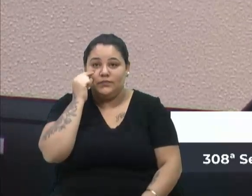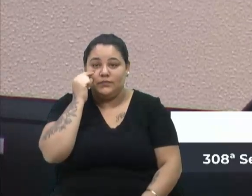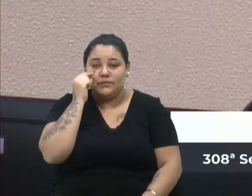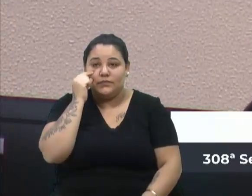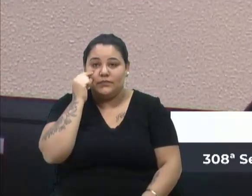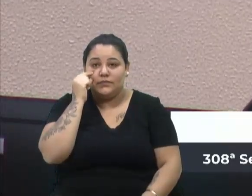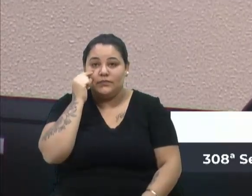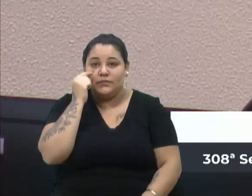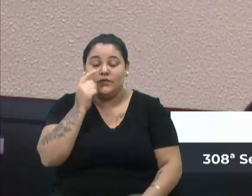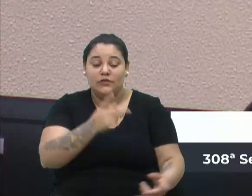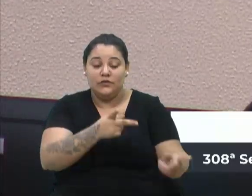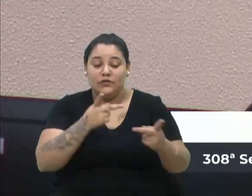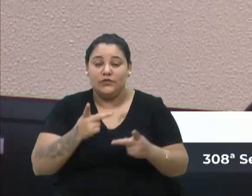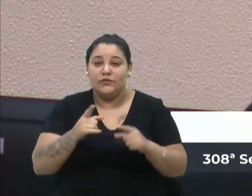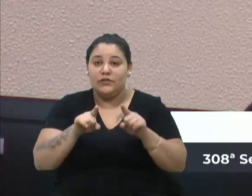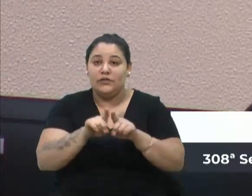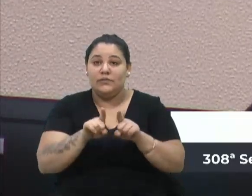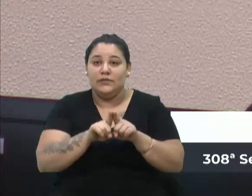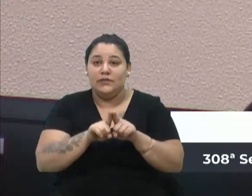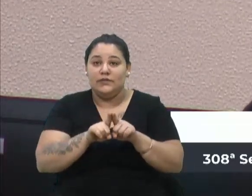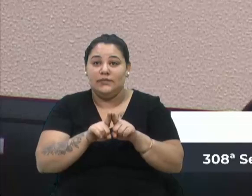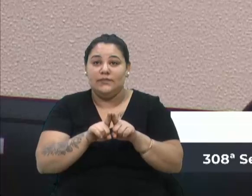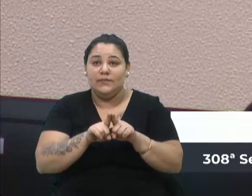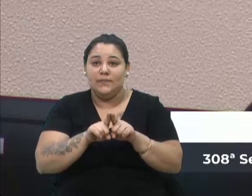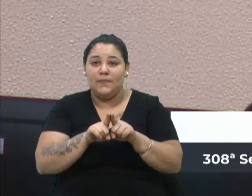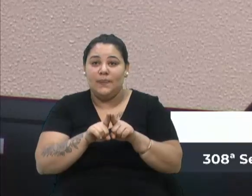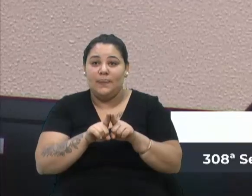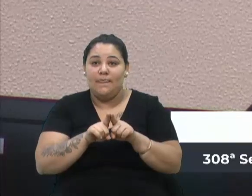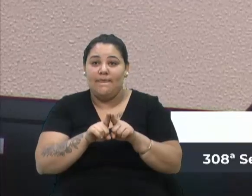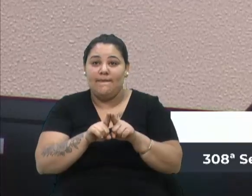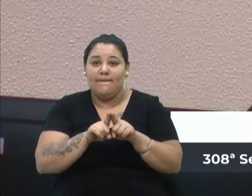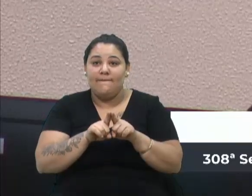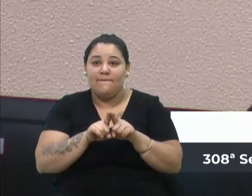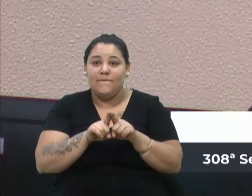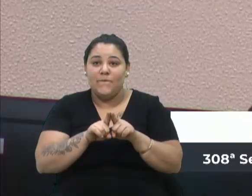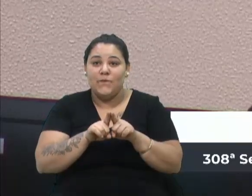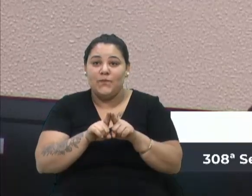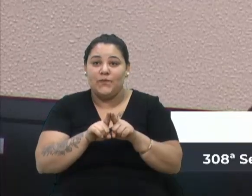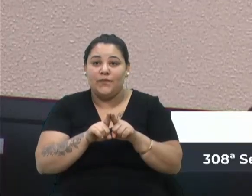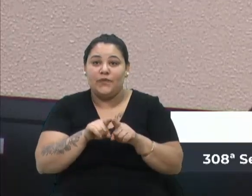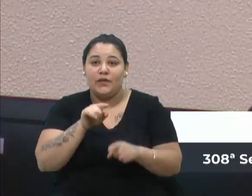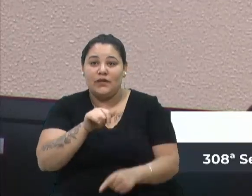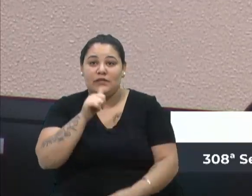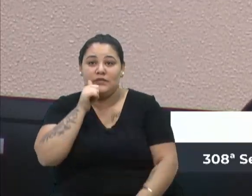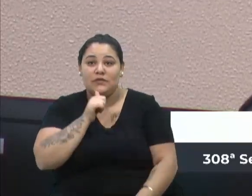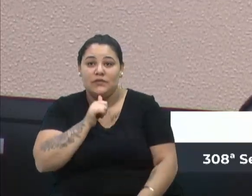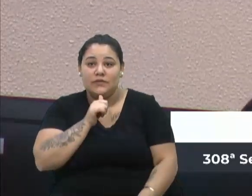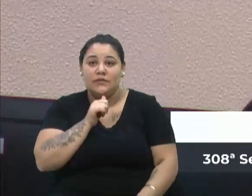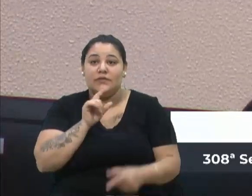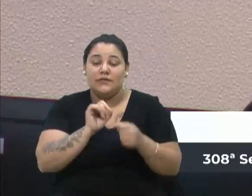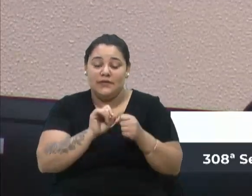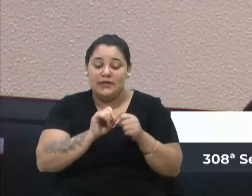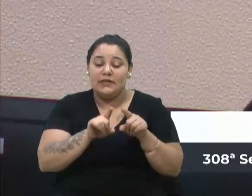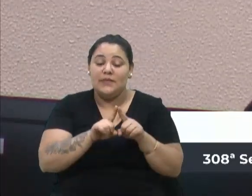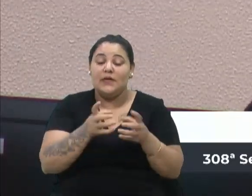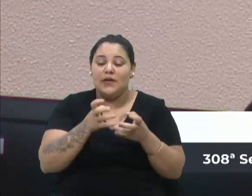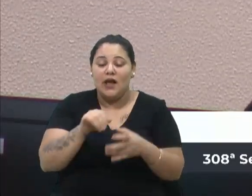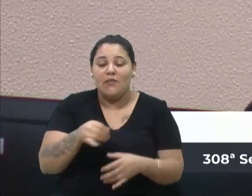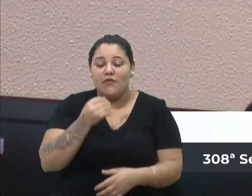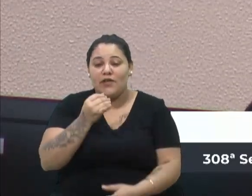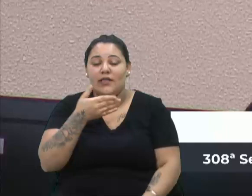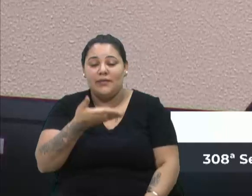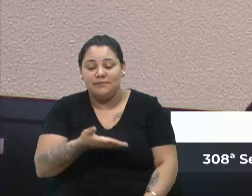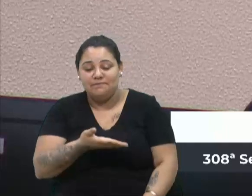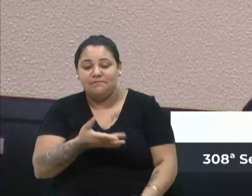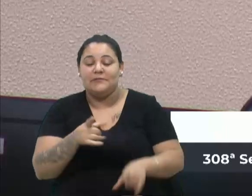e convido também reforço o convite e a senhora fez a todos os colegas que se façam presente gostaria de aproveitar oportunidade